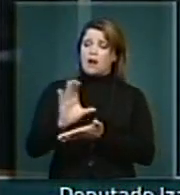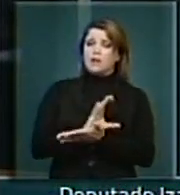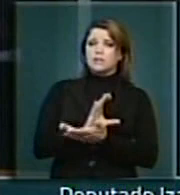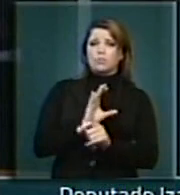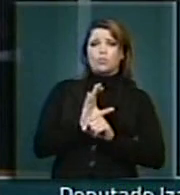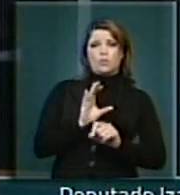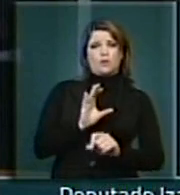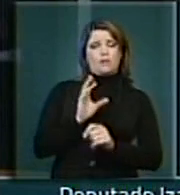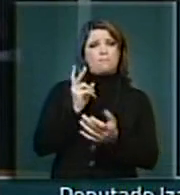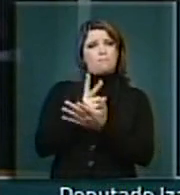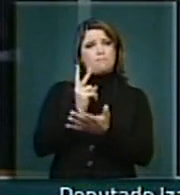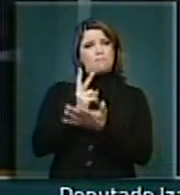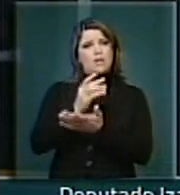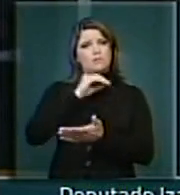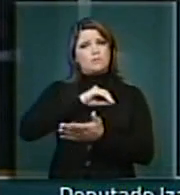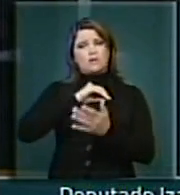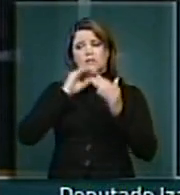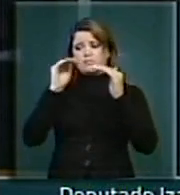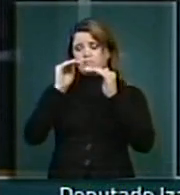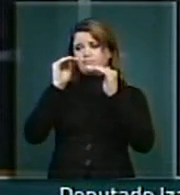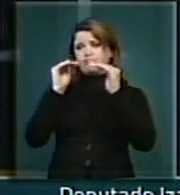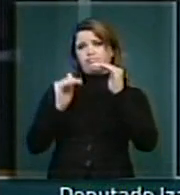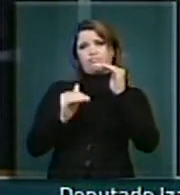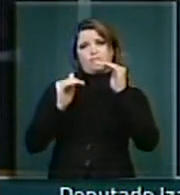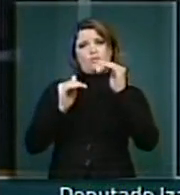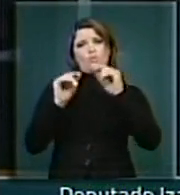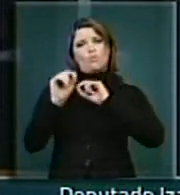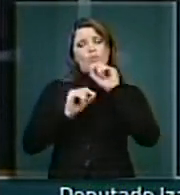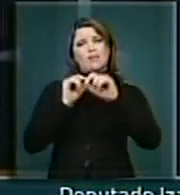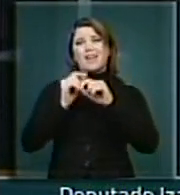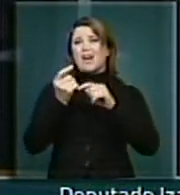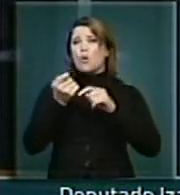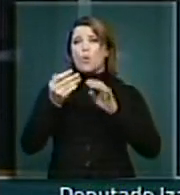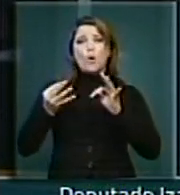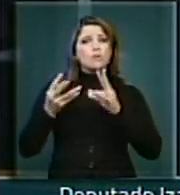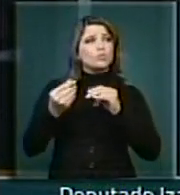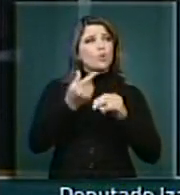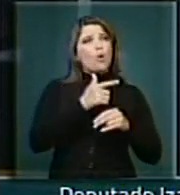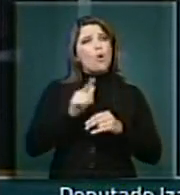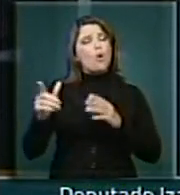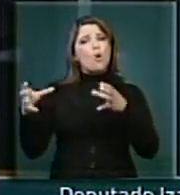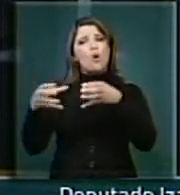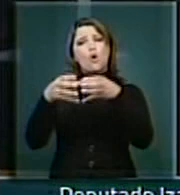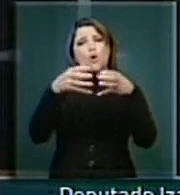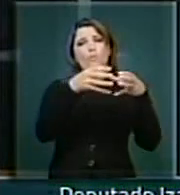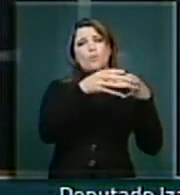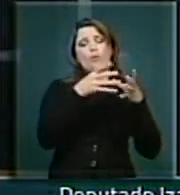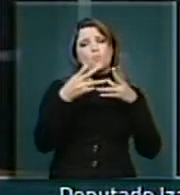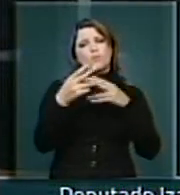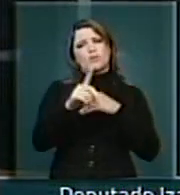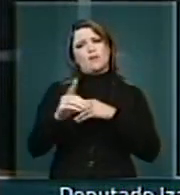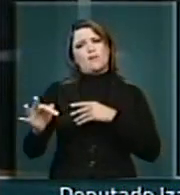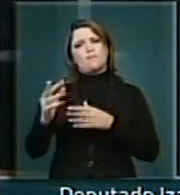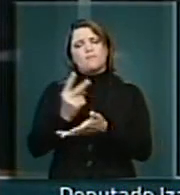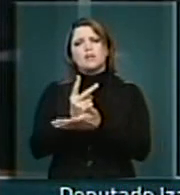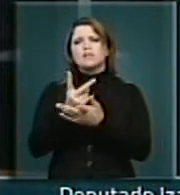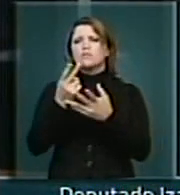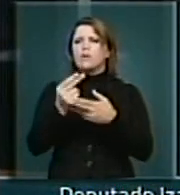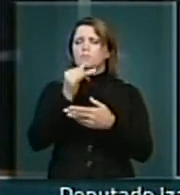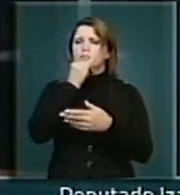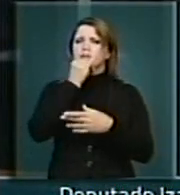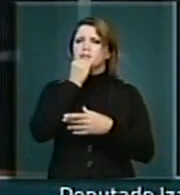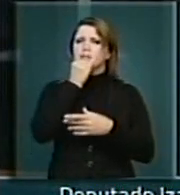recebem, inclusive, salários inferiores a várias categorias do Distrito Federal, como, por